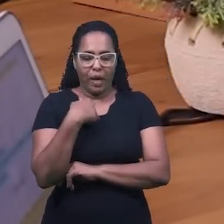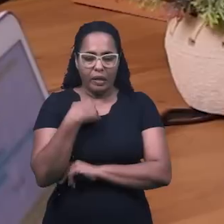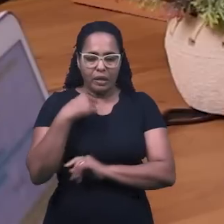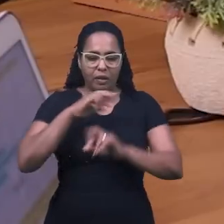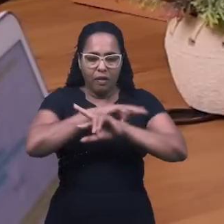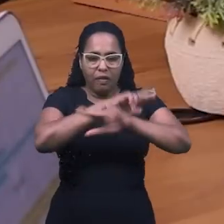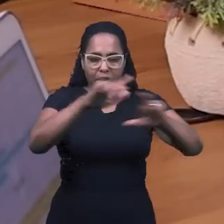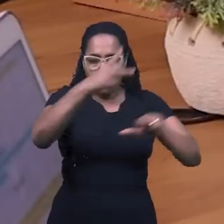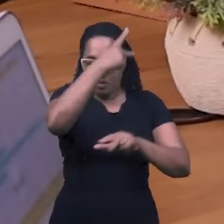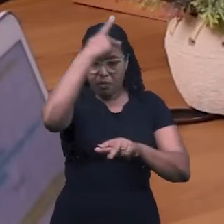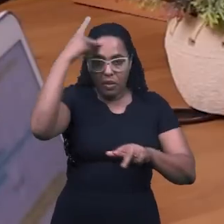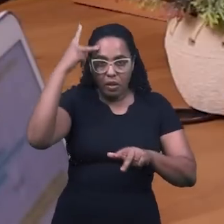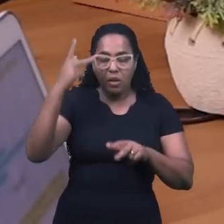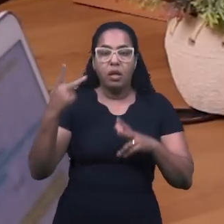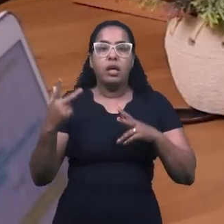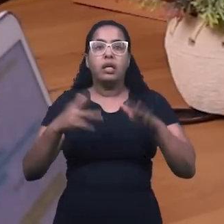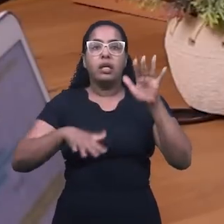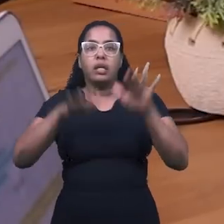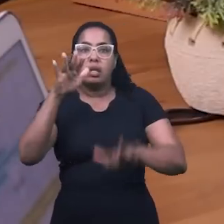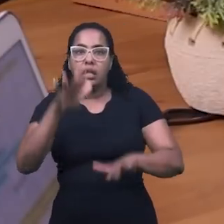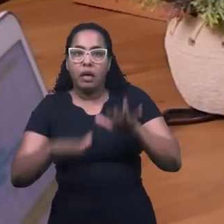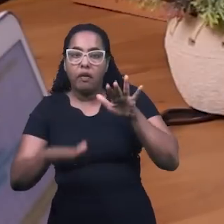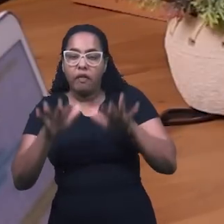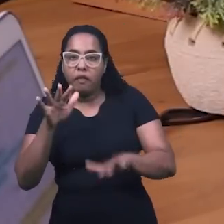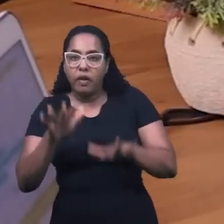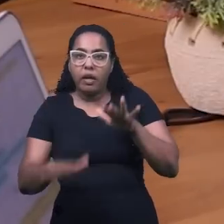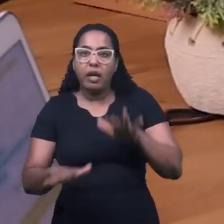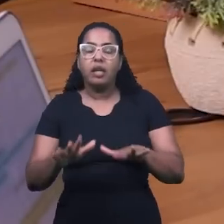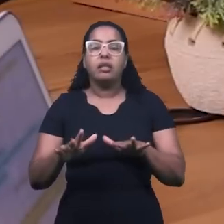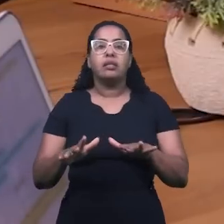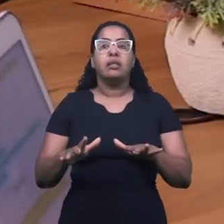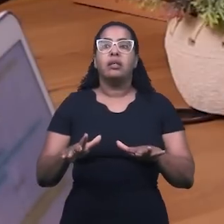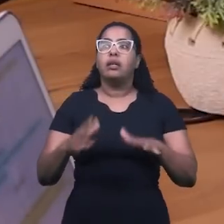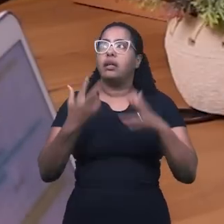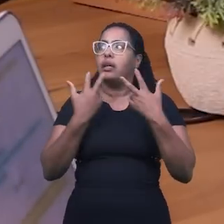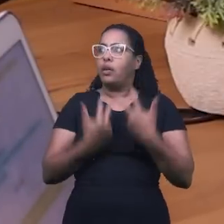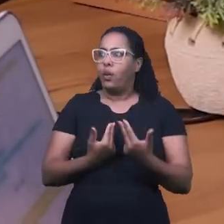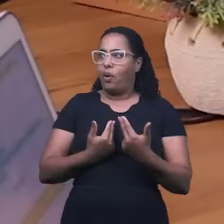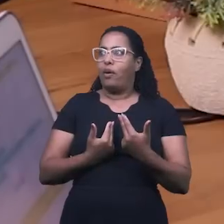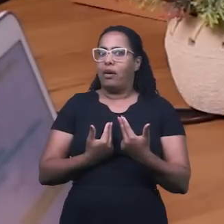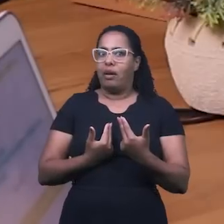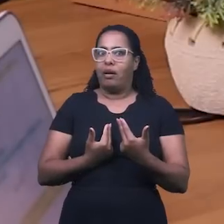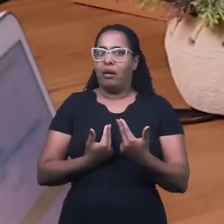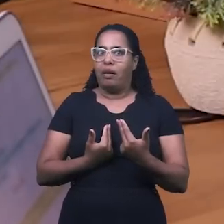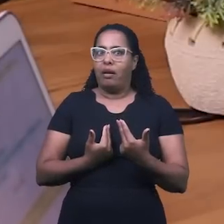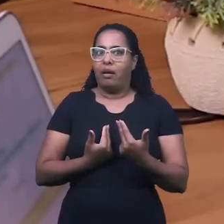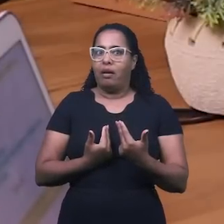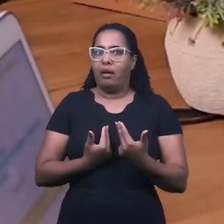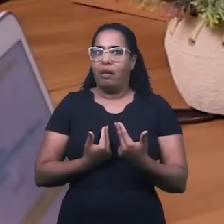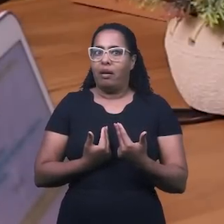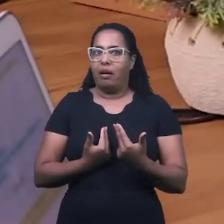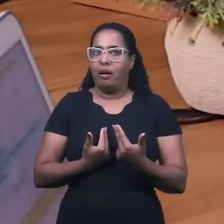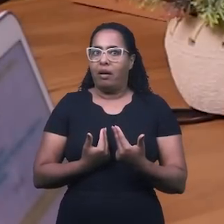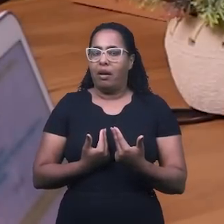penso que eu devo estar falando para muitas pessoas, talvez, que estão se sentindo nesse local.